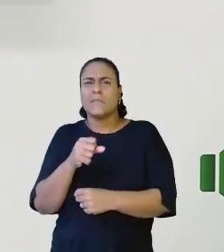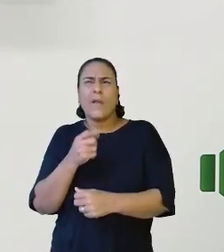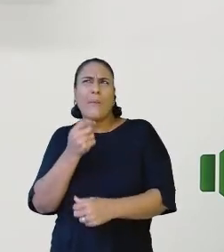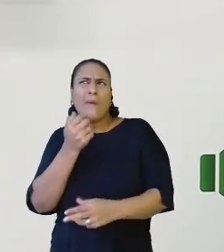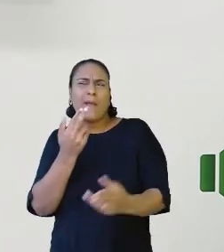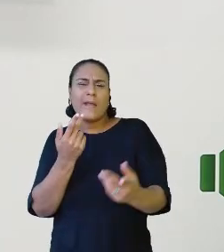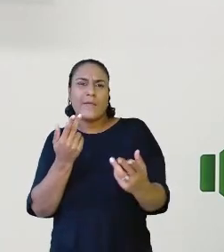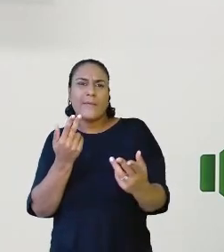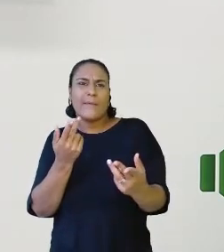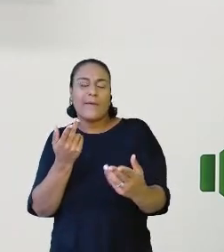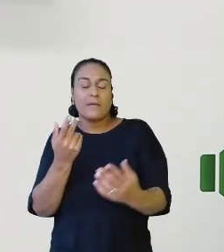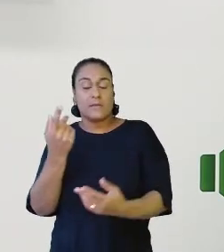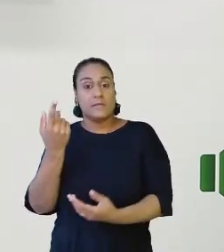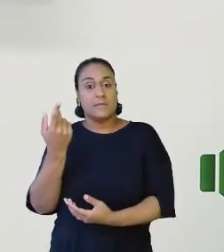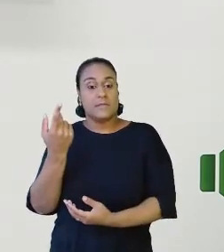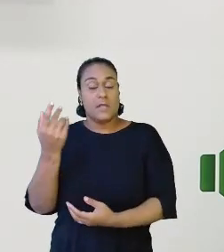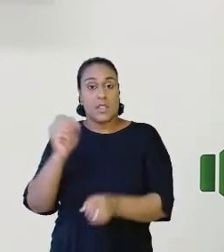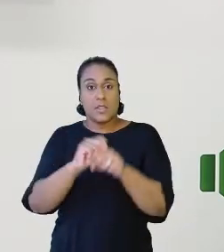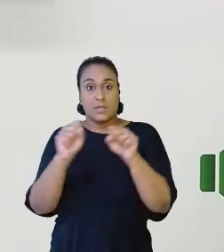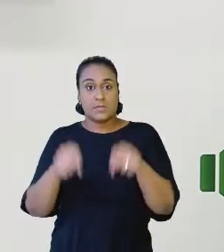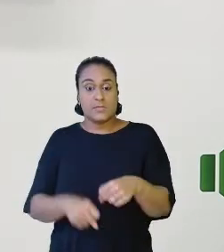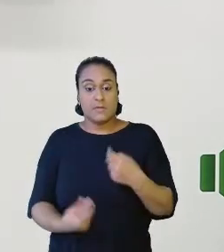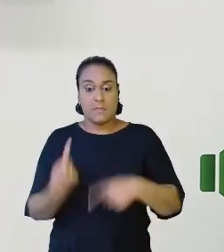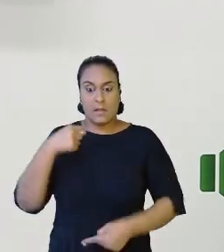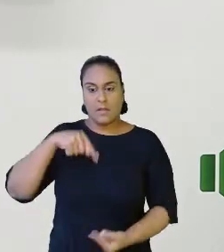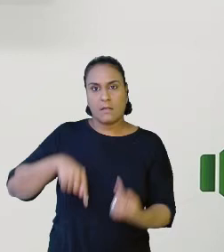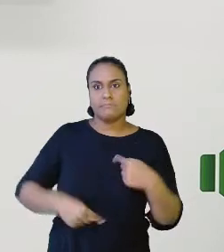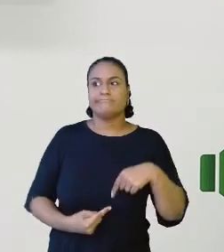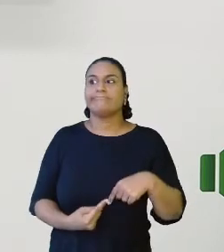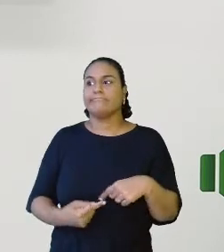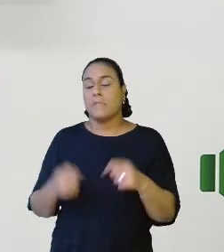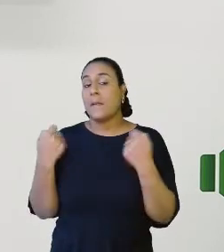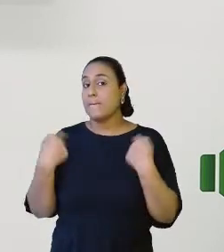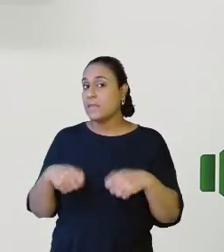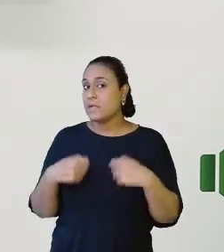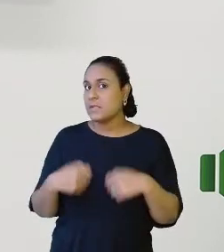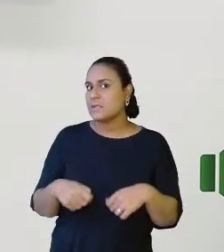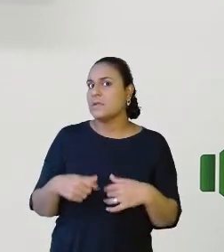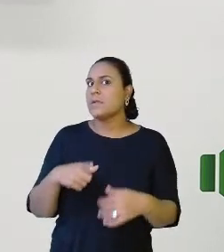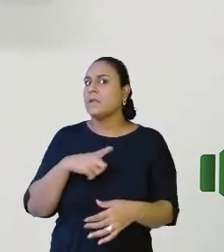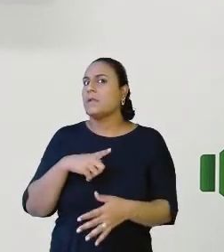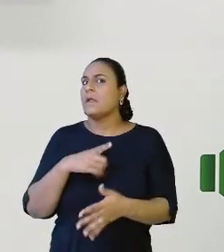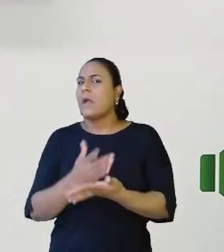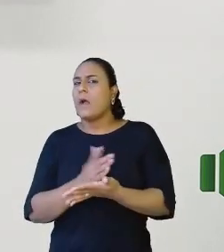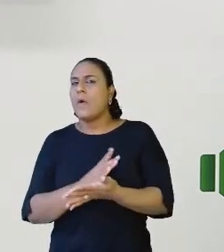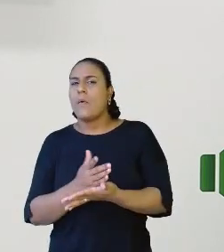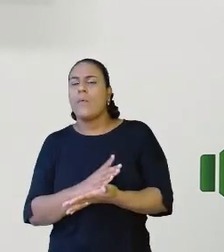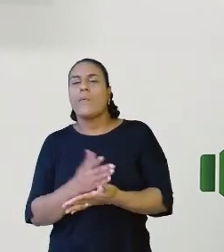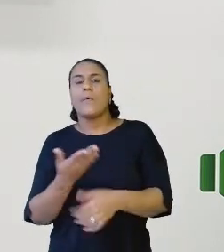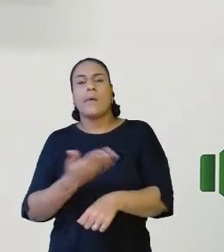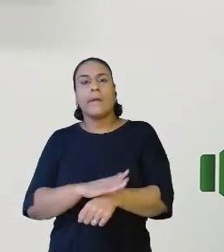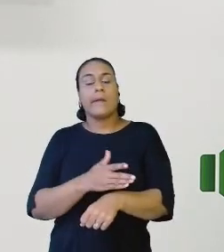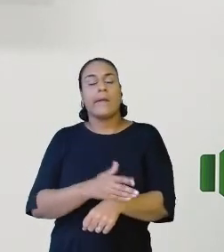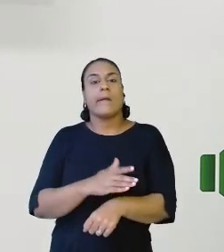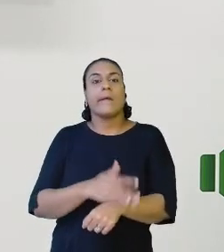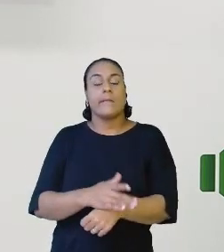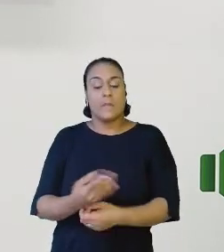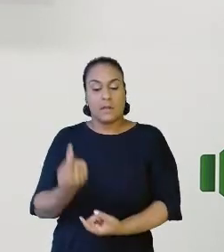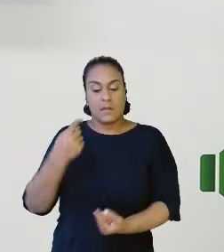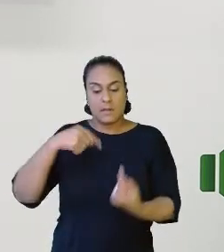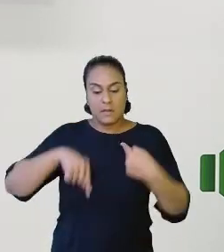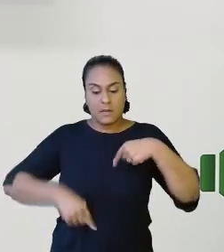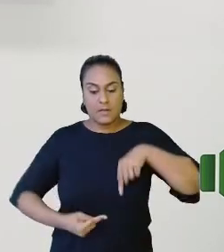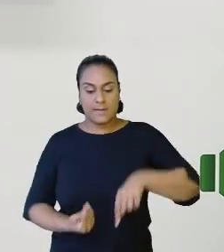circulatório também. A gente precisa desenvolver algumas atividades, eu vou falar sobre isso mais na frente, para fazer com que esse sistema